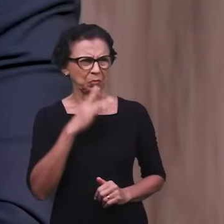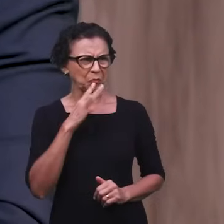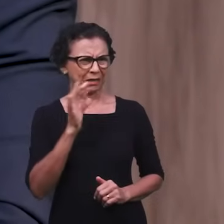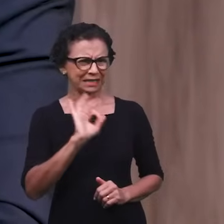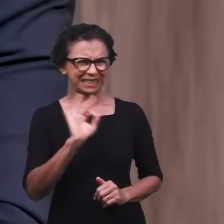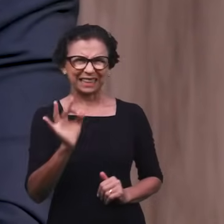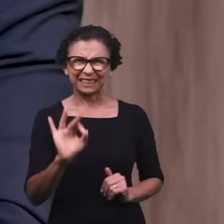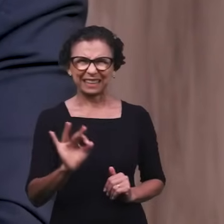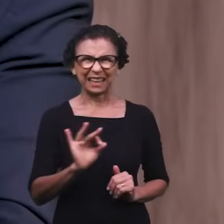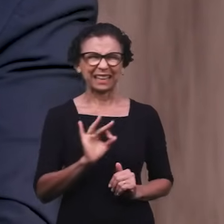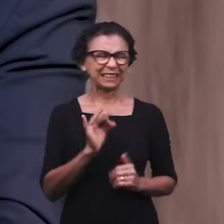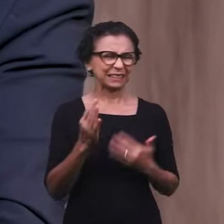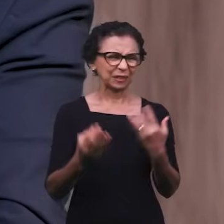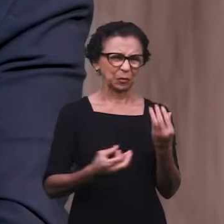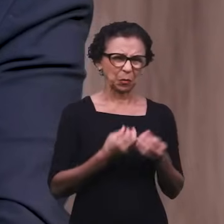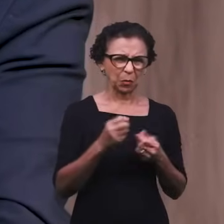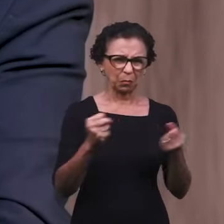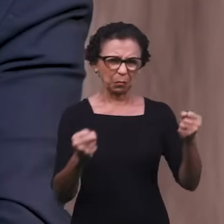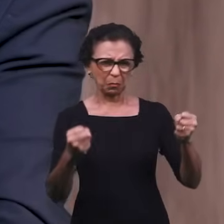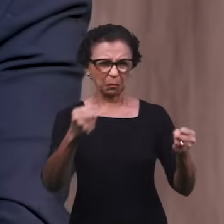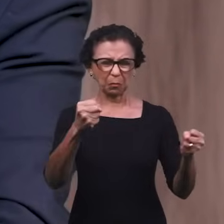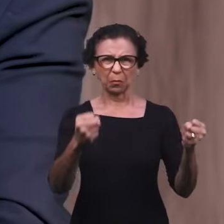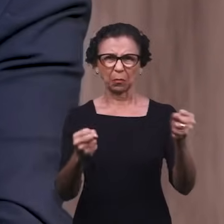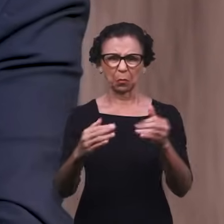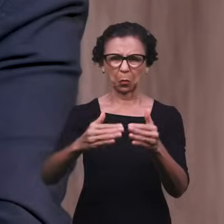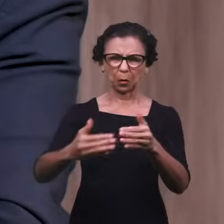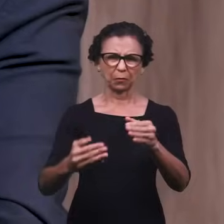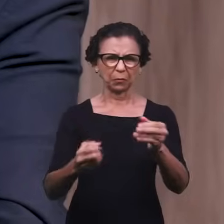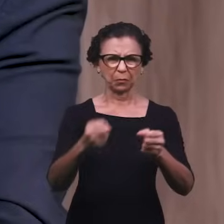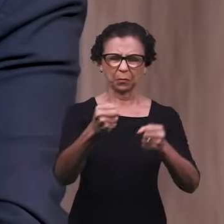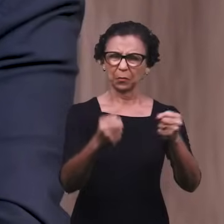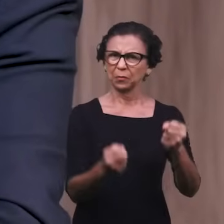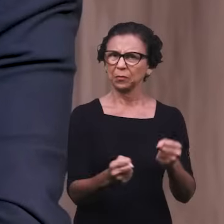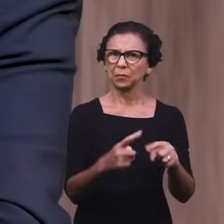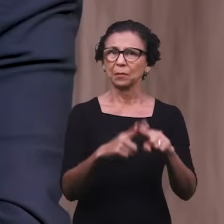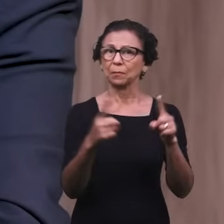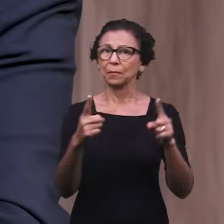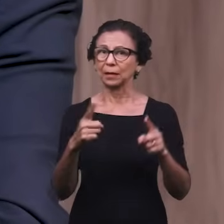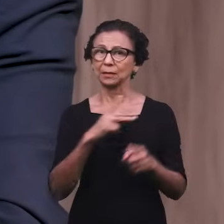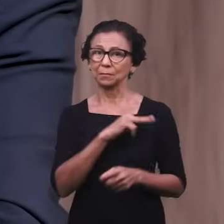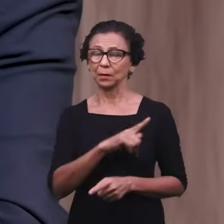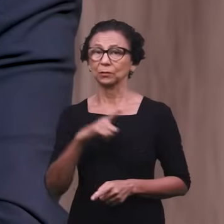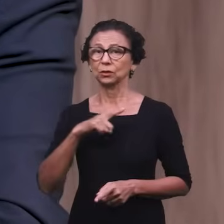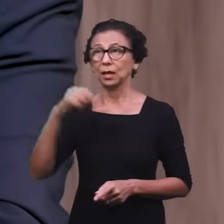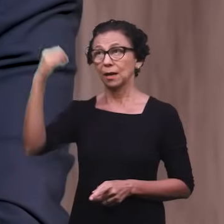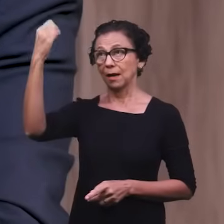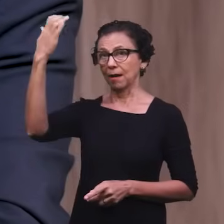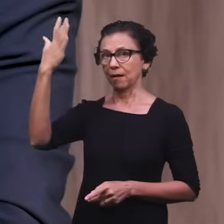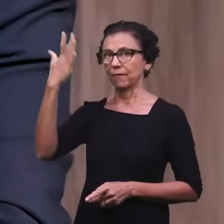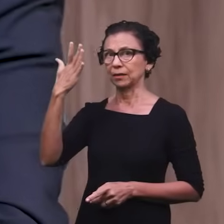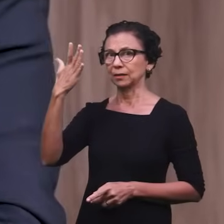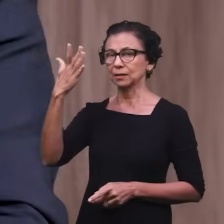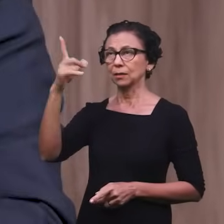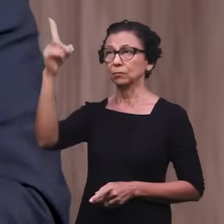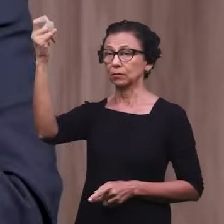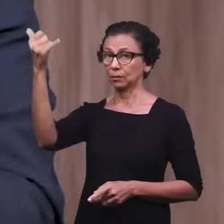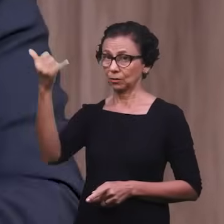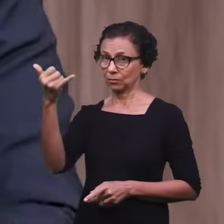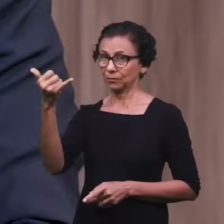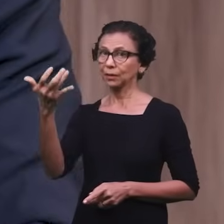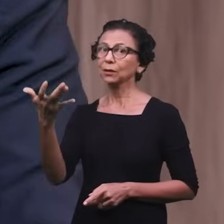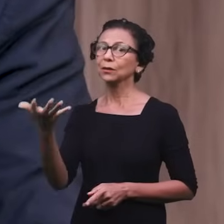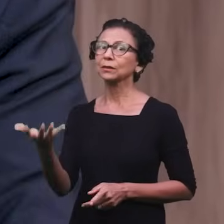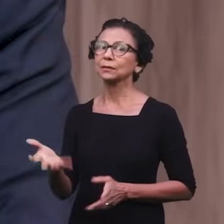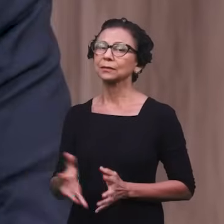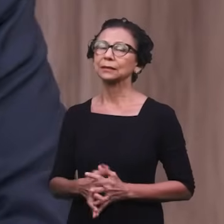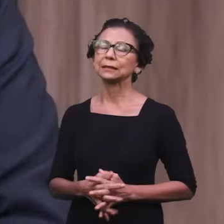conhecimento de navegação como os especialistas tinham, mas ele estava com a revelação. Né? Então, é importante nós sabermos